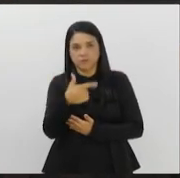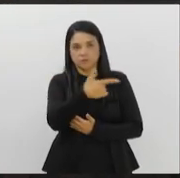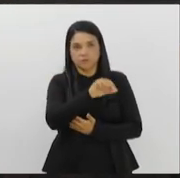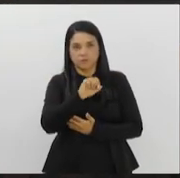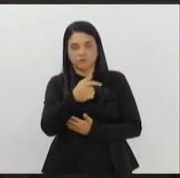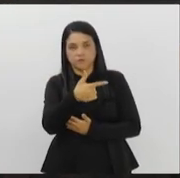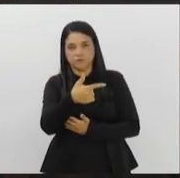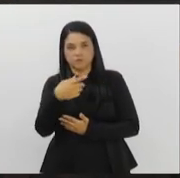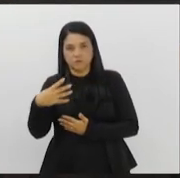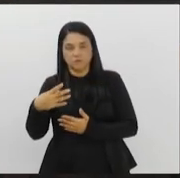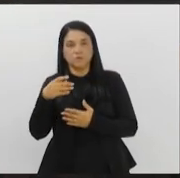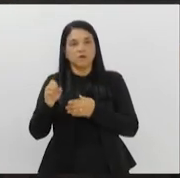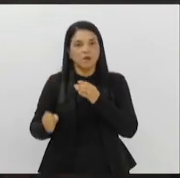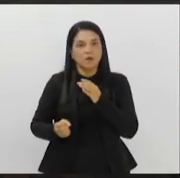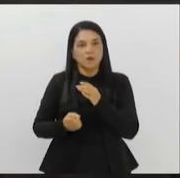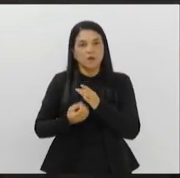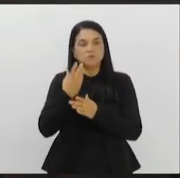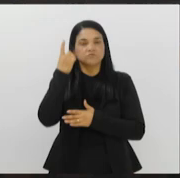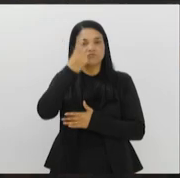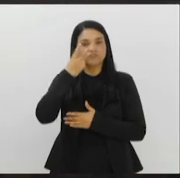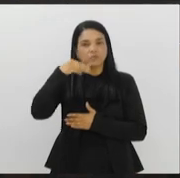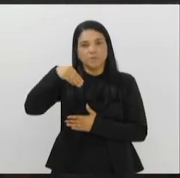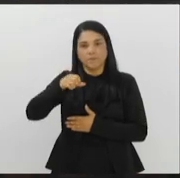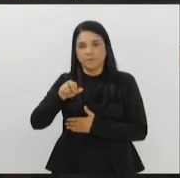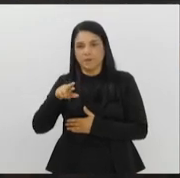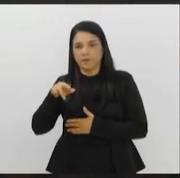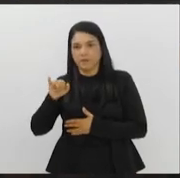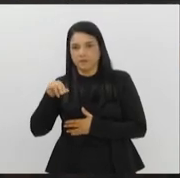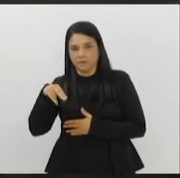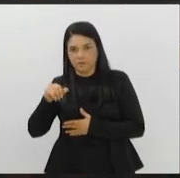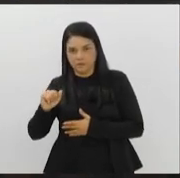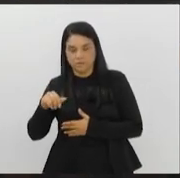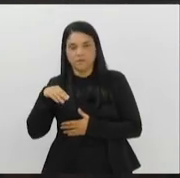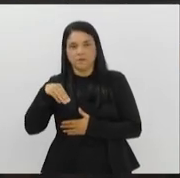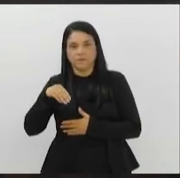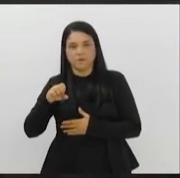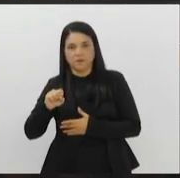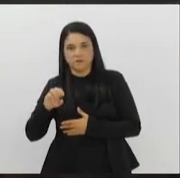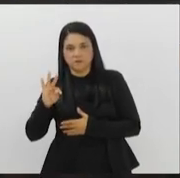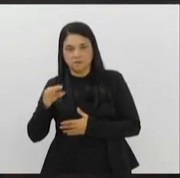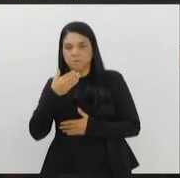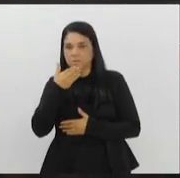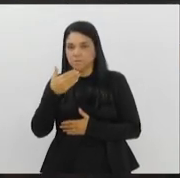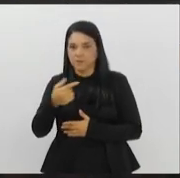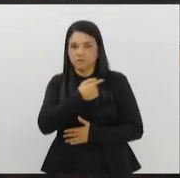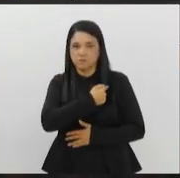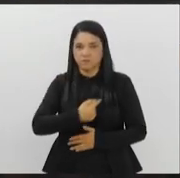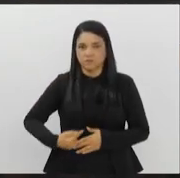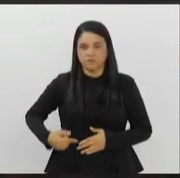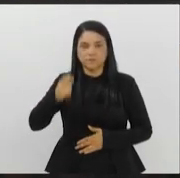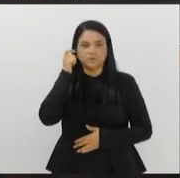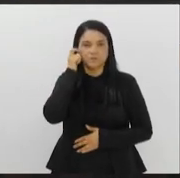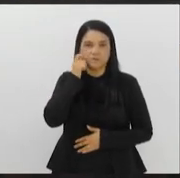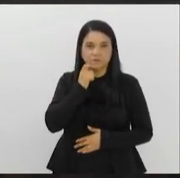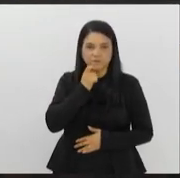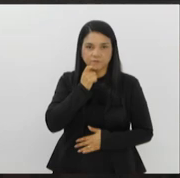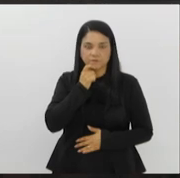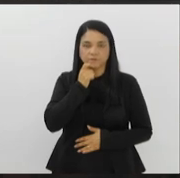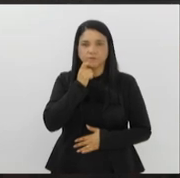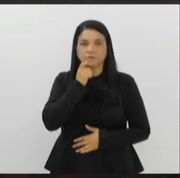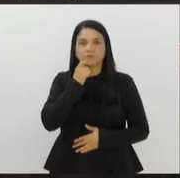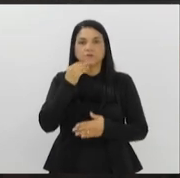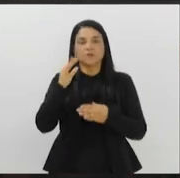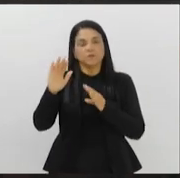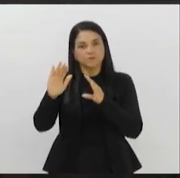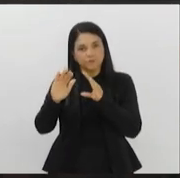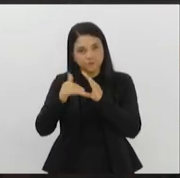332/24, de autoria da deputada Marina do MST, que solicita ao excelentíssimo senhor governador do estado do Rio de Janeiro o